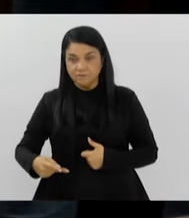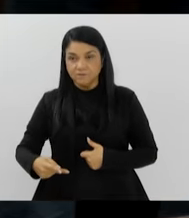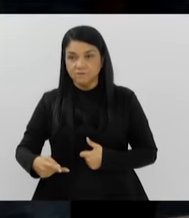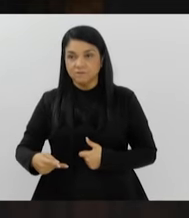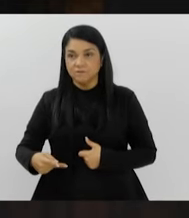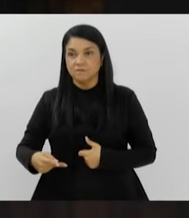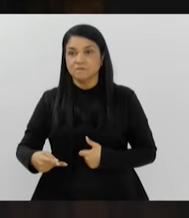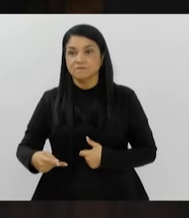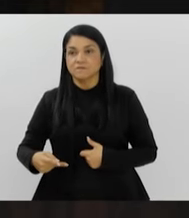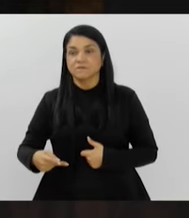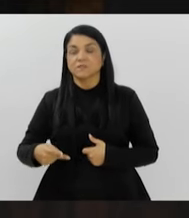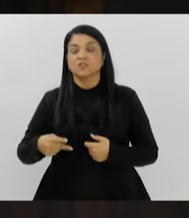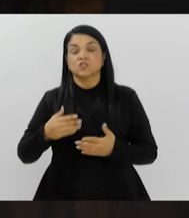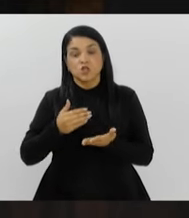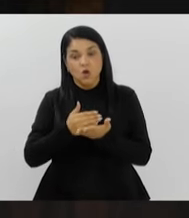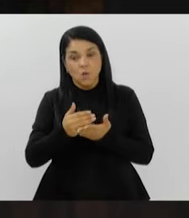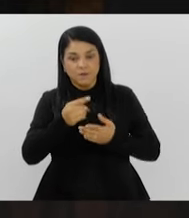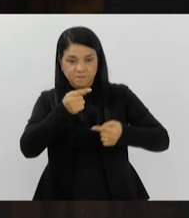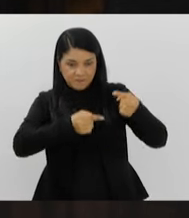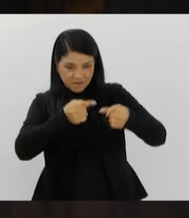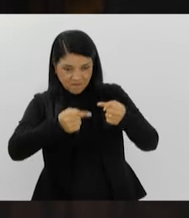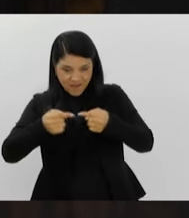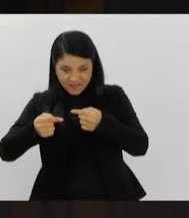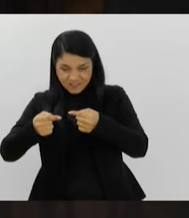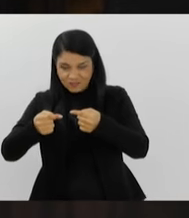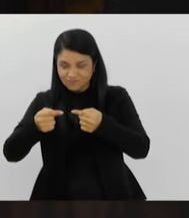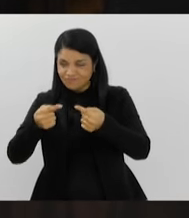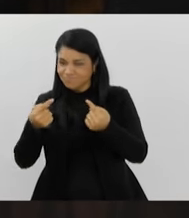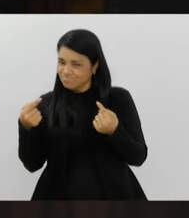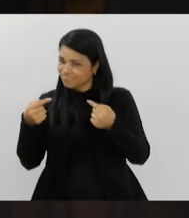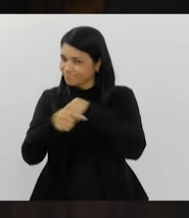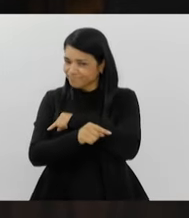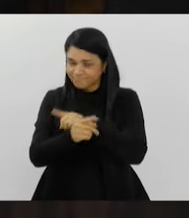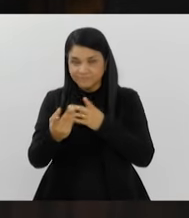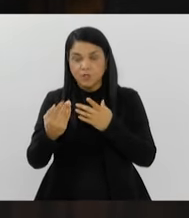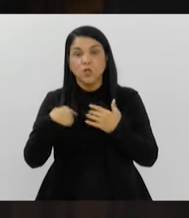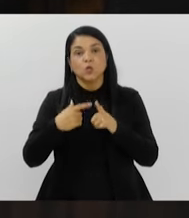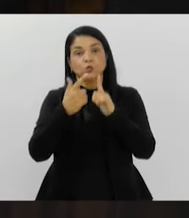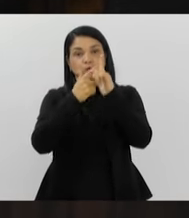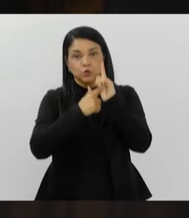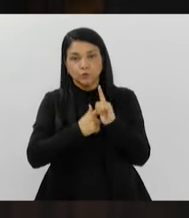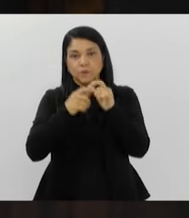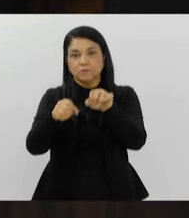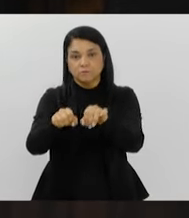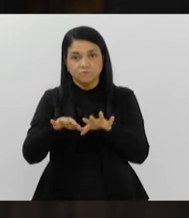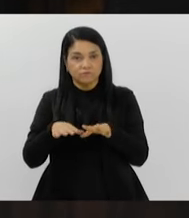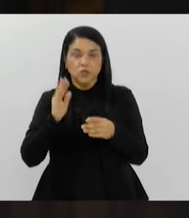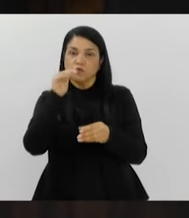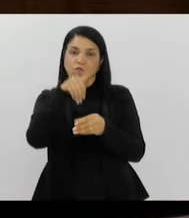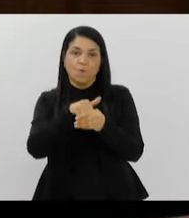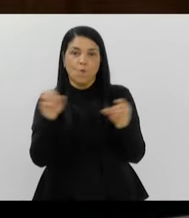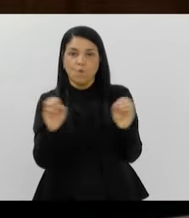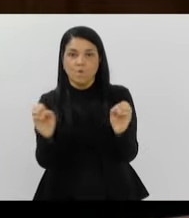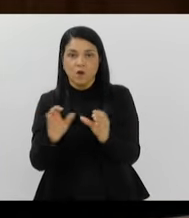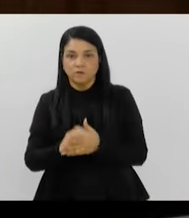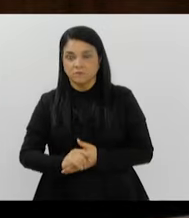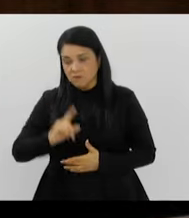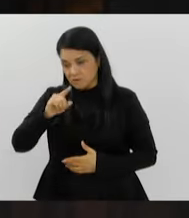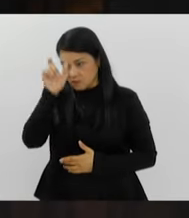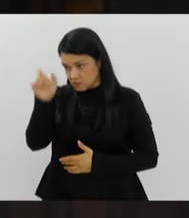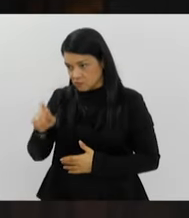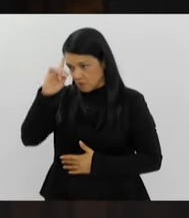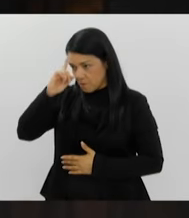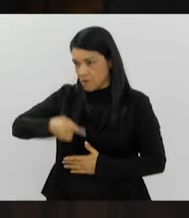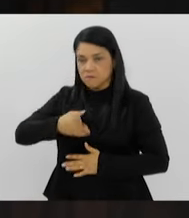começar pauta. Com um debate fora da curva, eu suspendo a sessão e não se vota mais nada. Quem manda é a senhora.